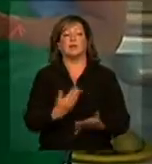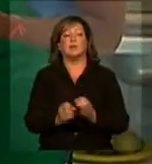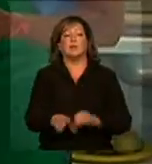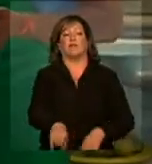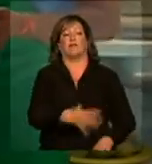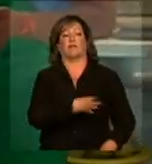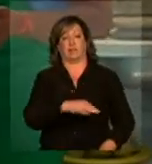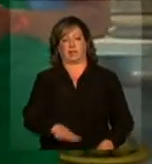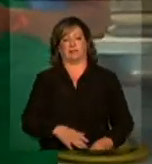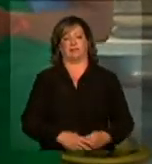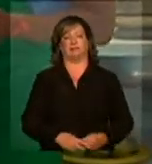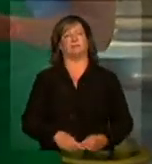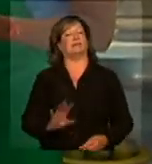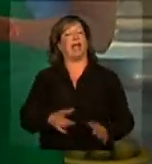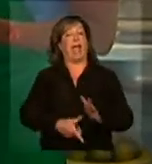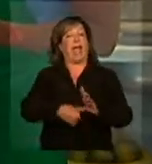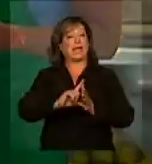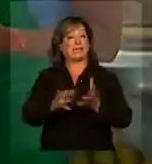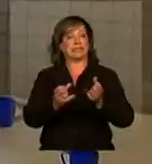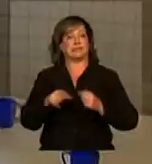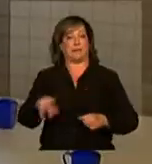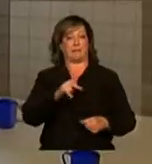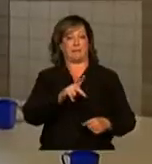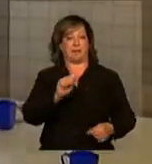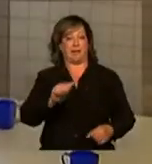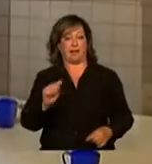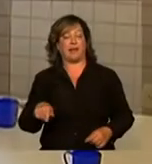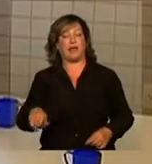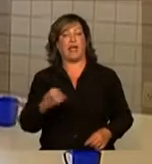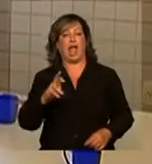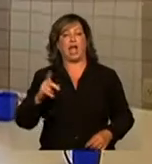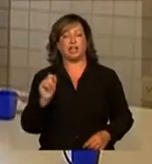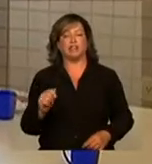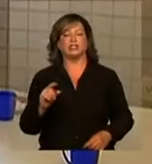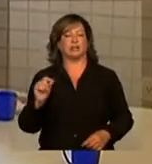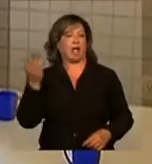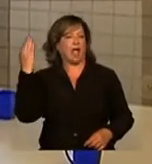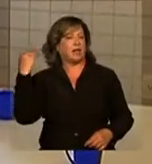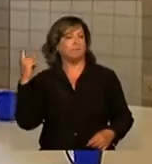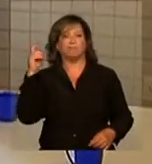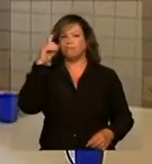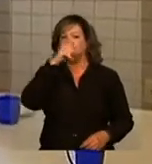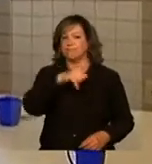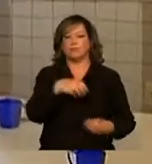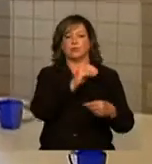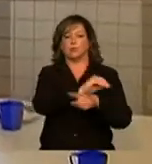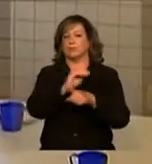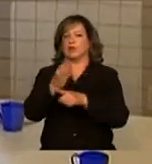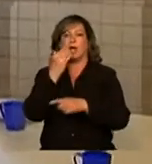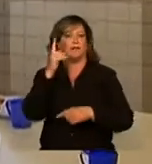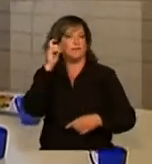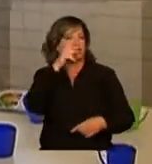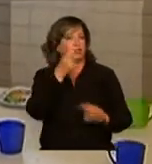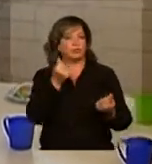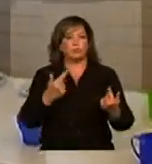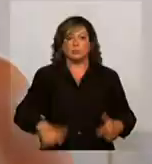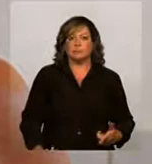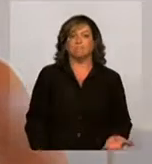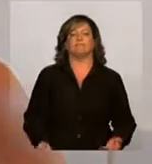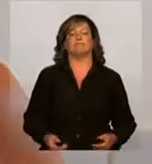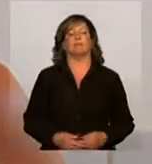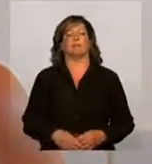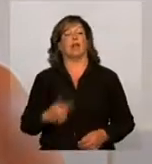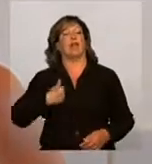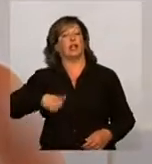filho. Antes de receber os alimentos do PAA, a creche tinha dificuldade para garantir a alimentação de qualidade a todas as crianças.